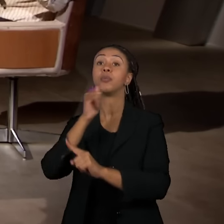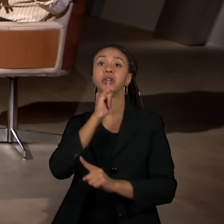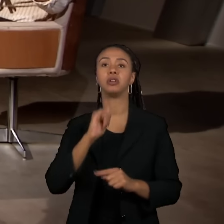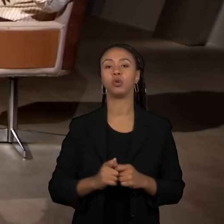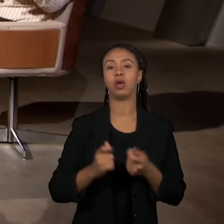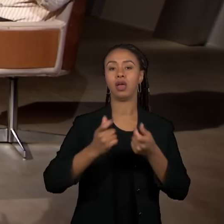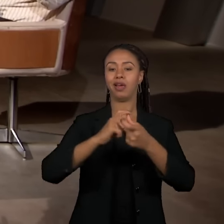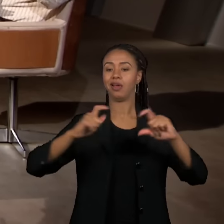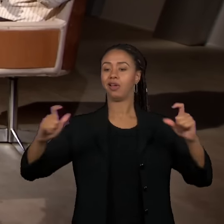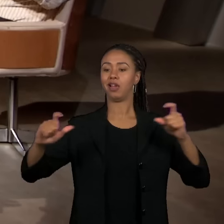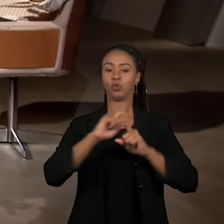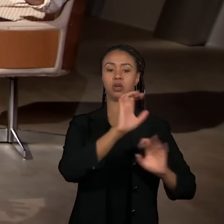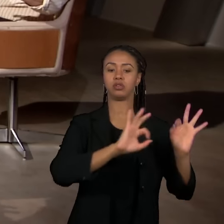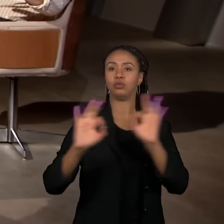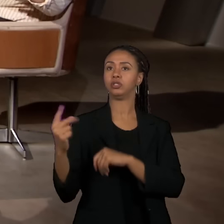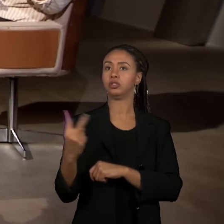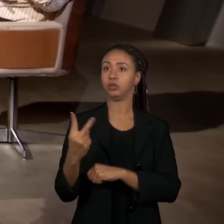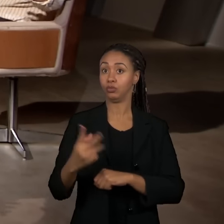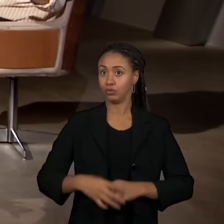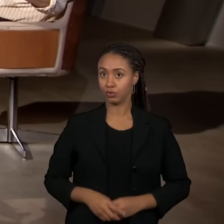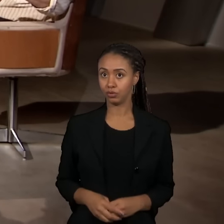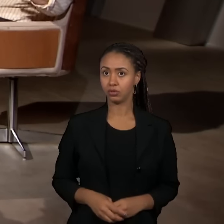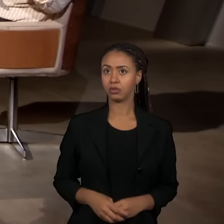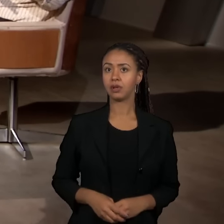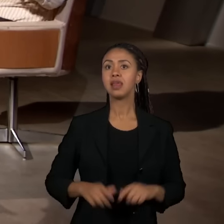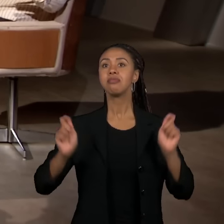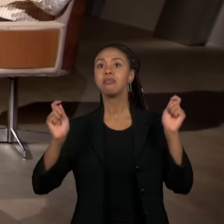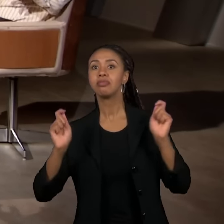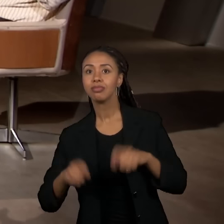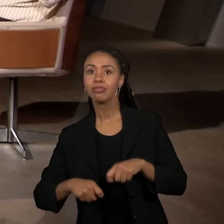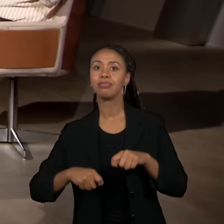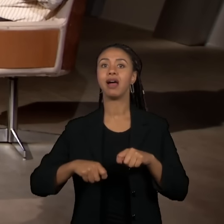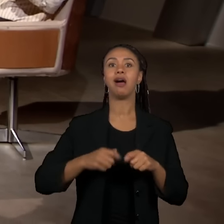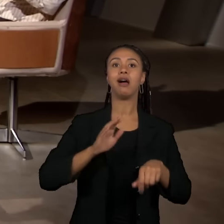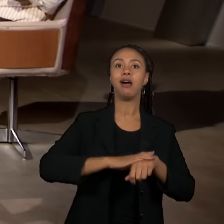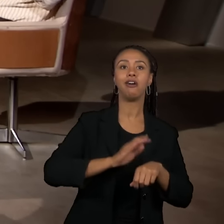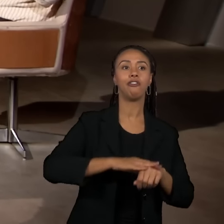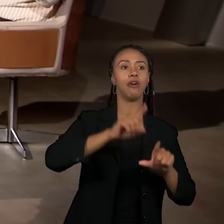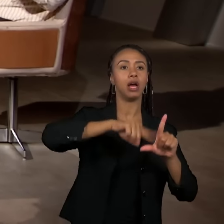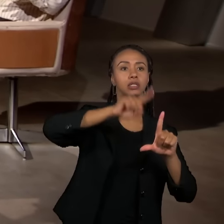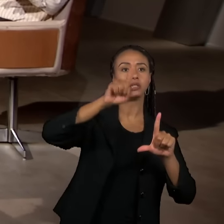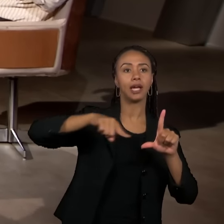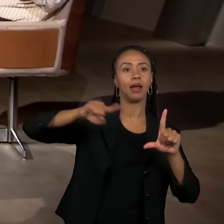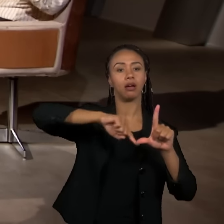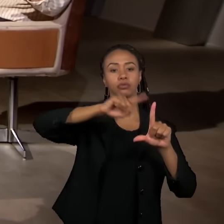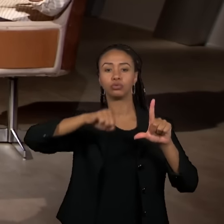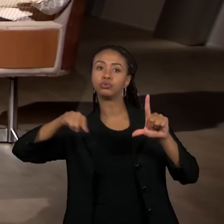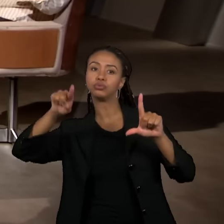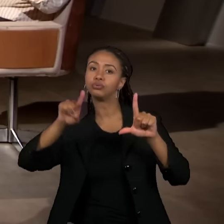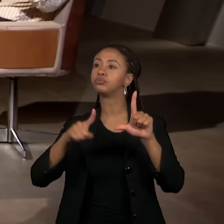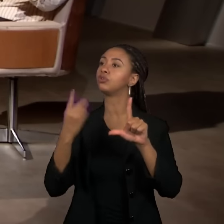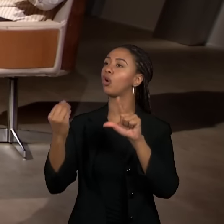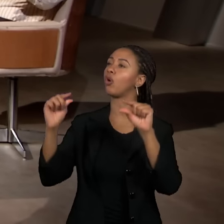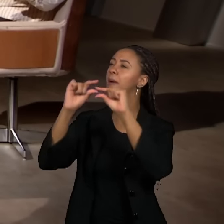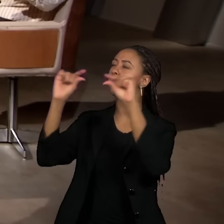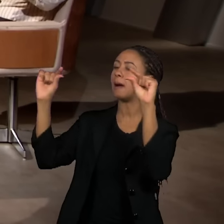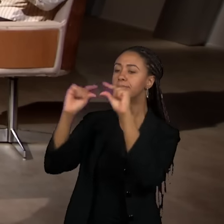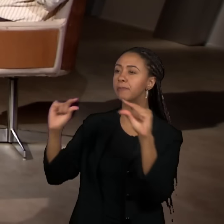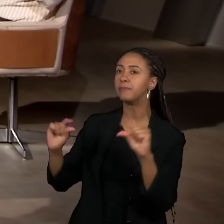grau se eu brinco com aqueles fatores o gráfico eu vejo como é que funciona etc etc uhum